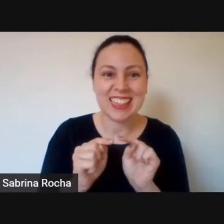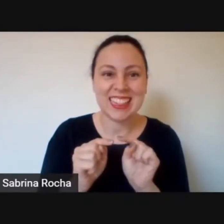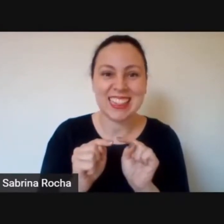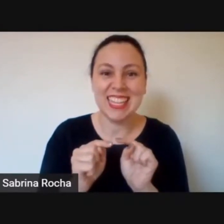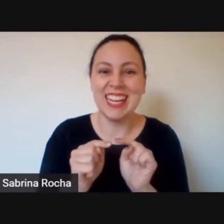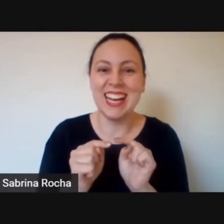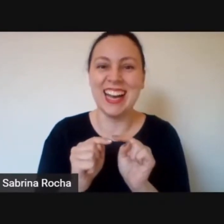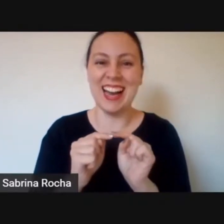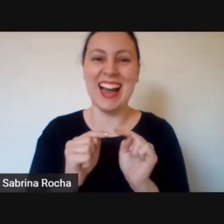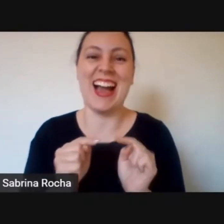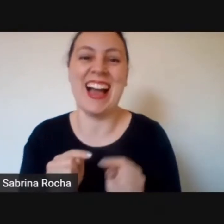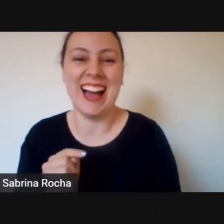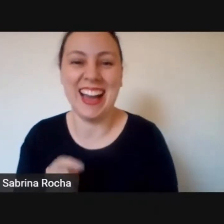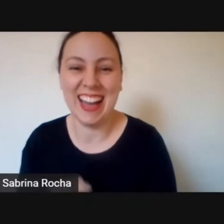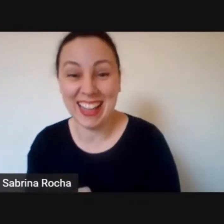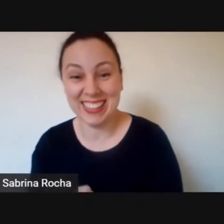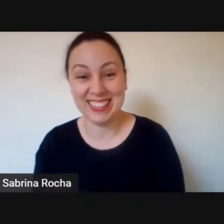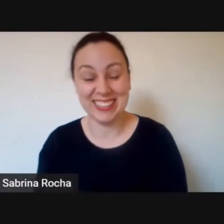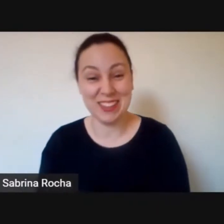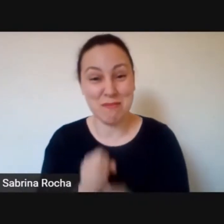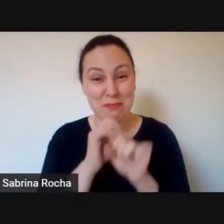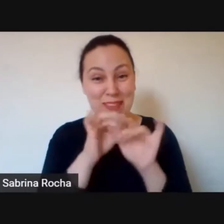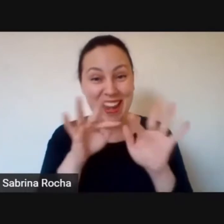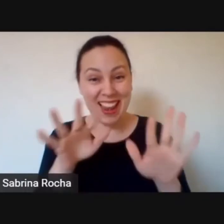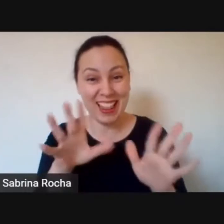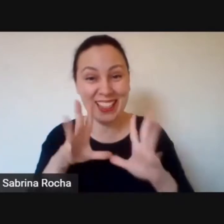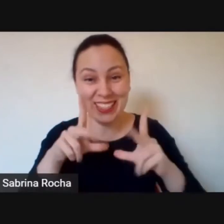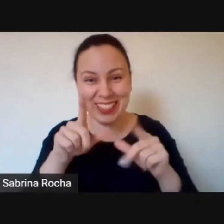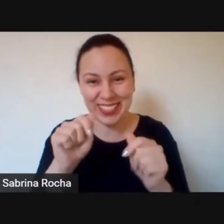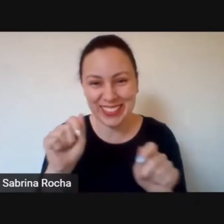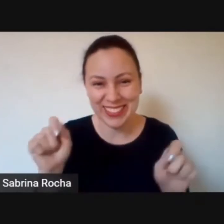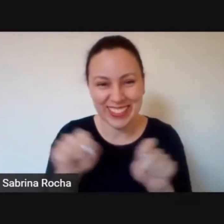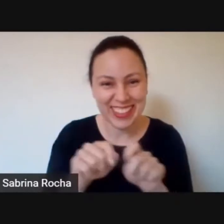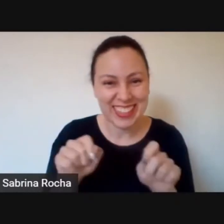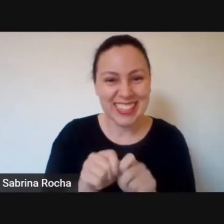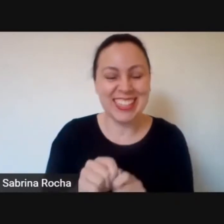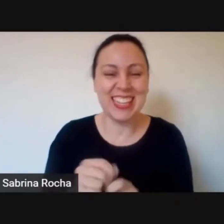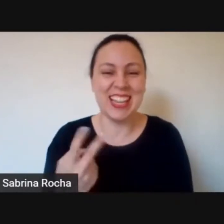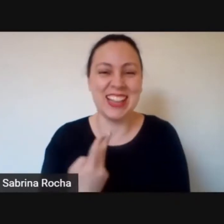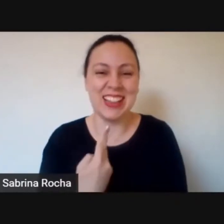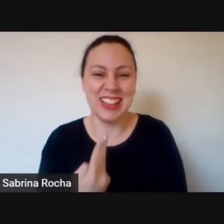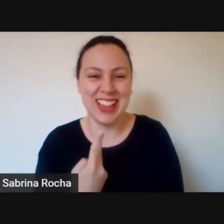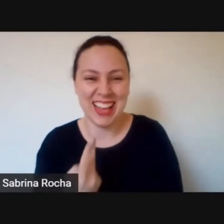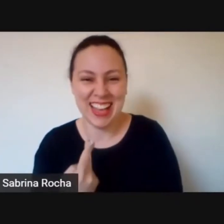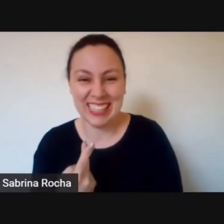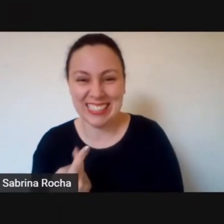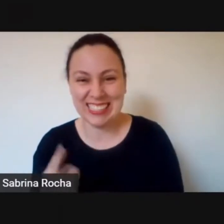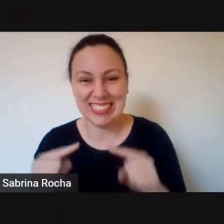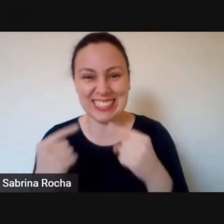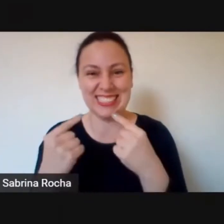viralizar aqui agora, Sabrina. Tudo que a gente disser pode ser usado contra nós.